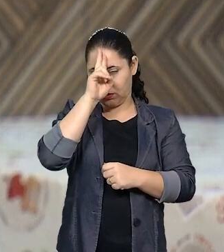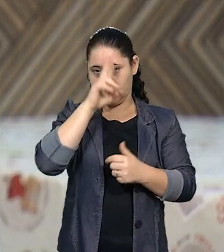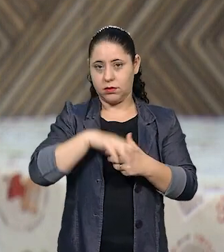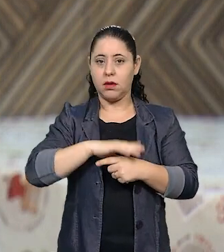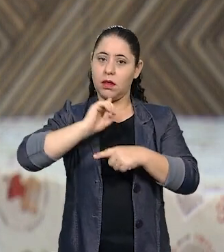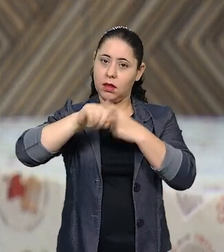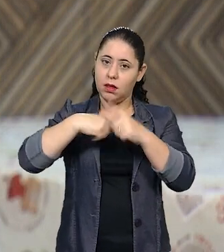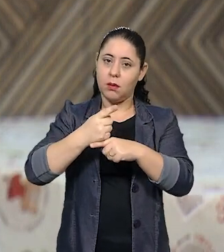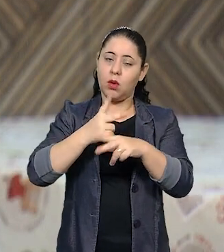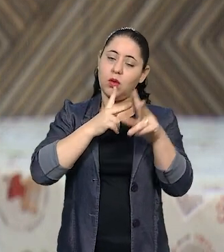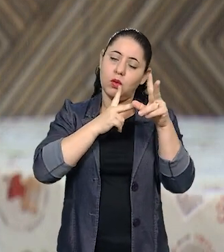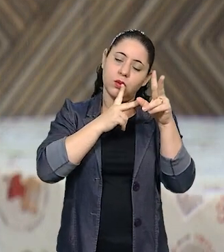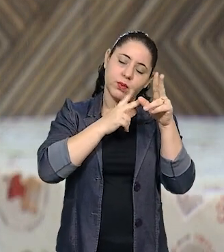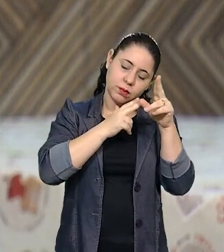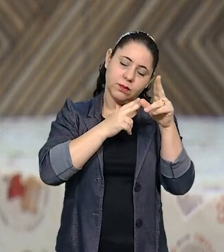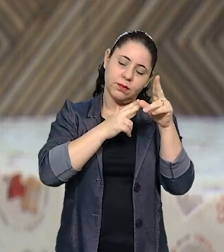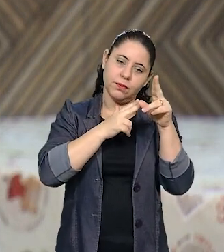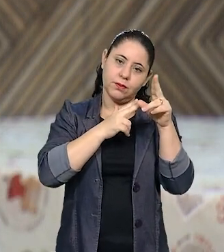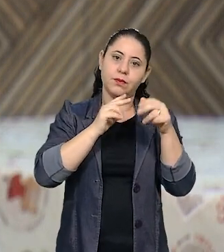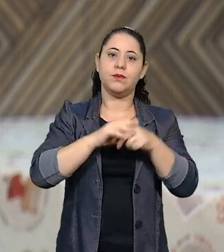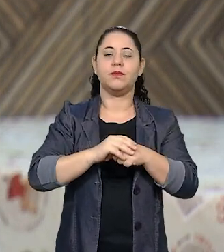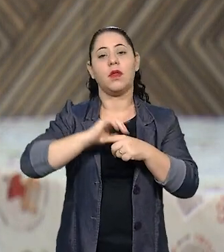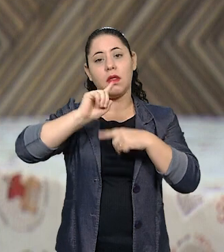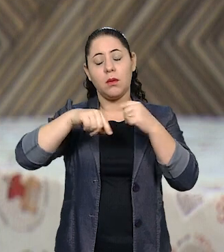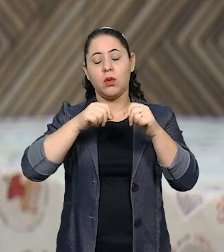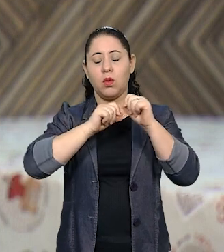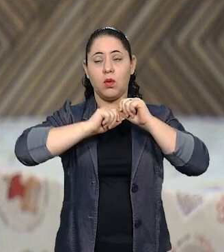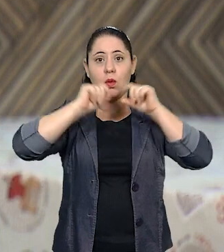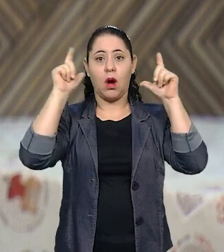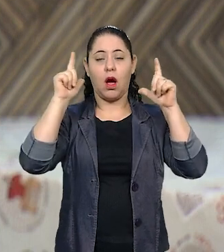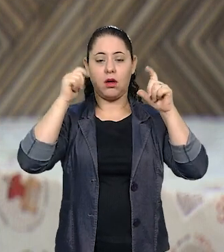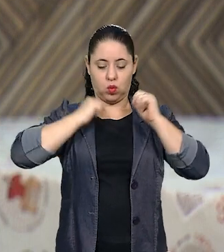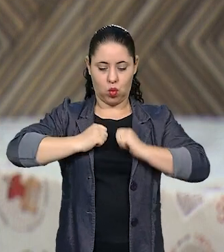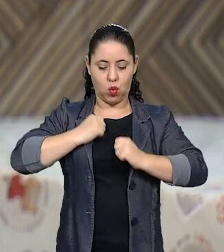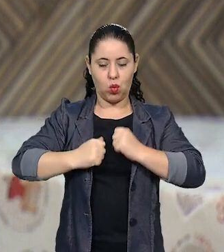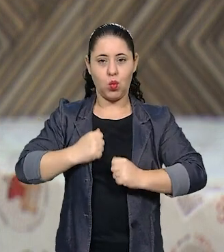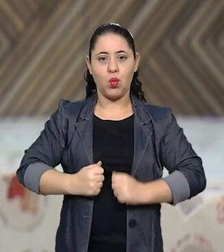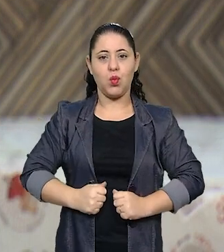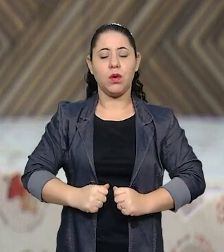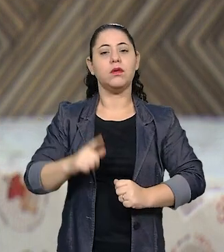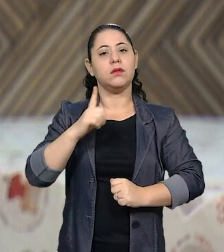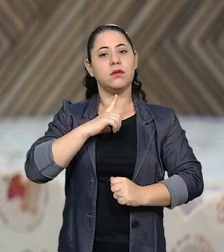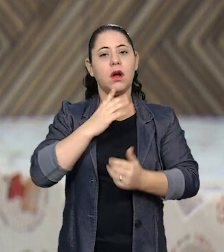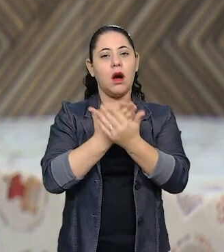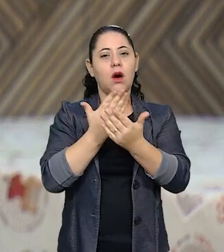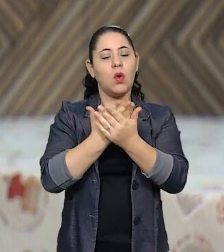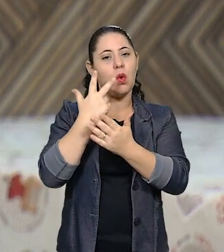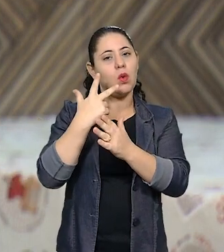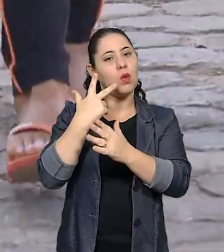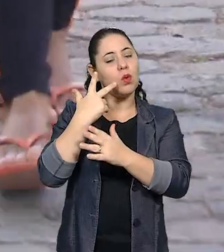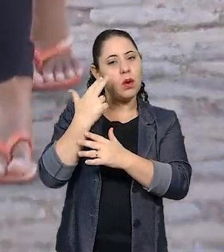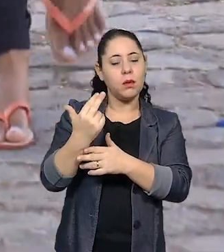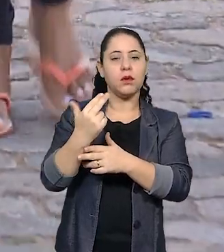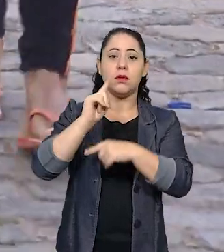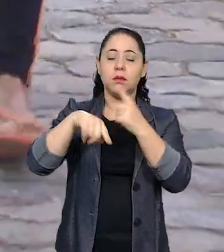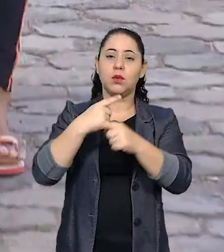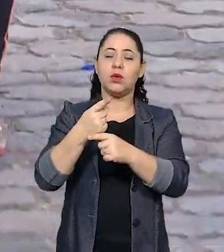faz algo lá, né? Sobre o dia a dia, né? Aí tem o almoço. Depois do almoço é